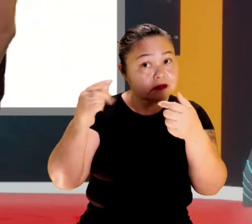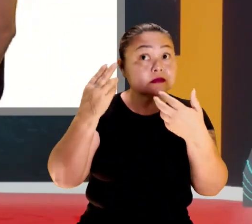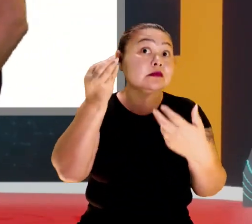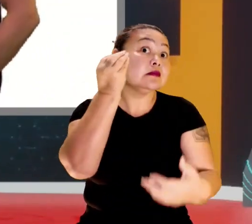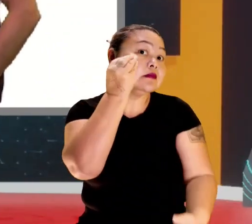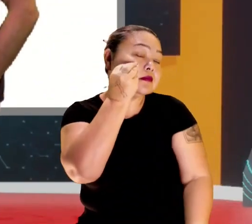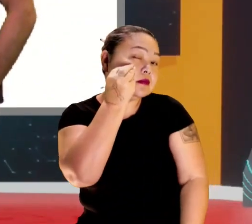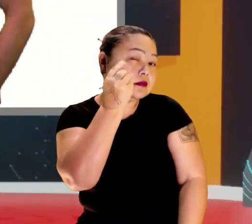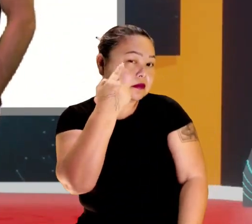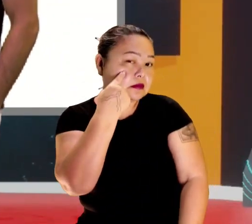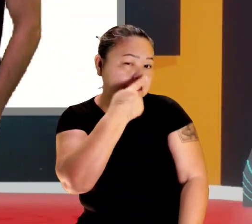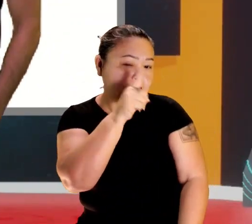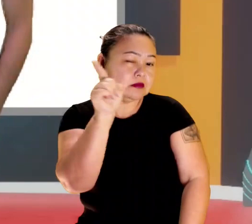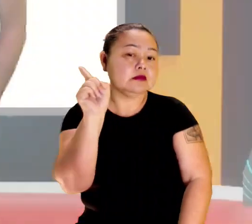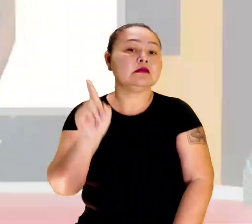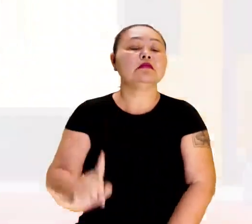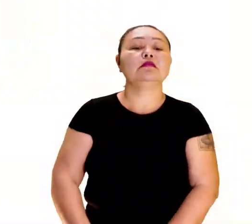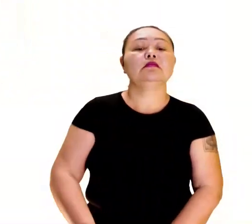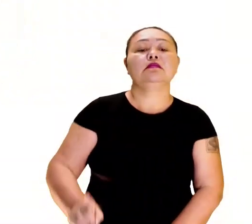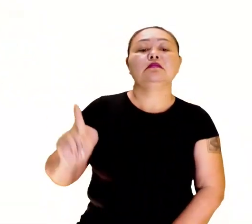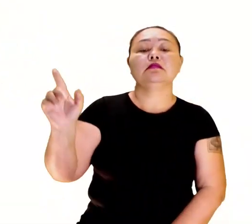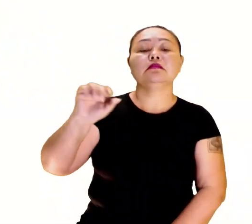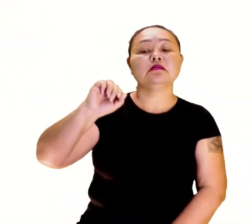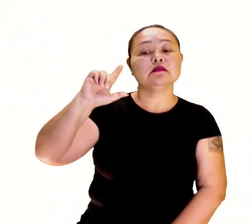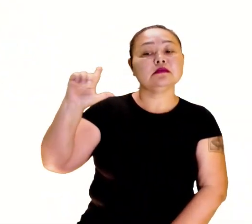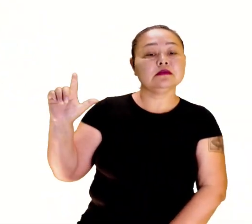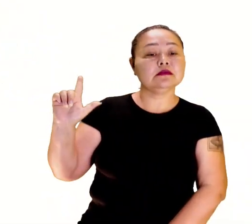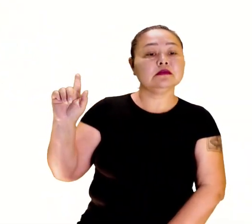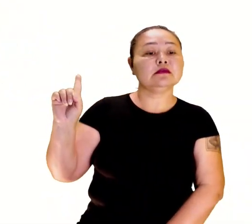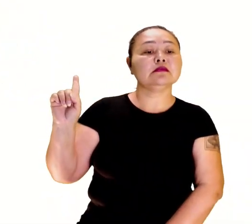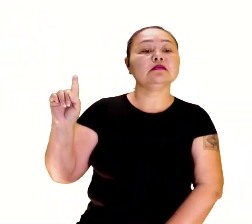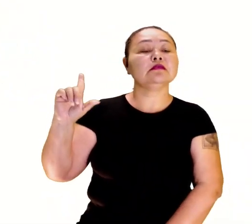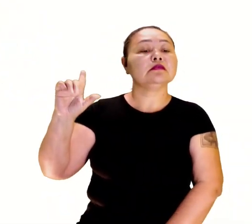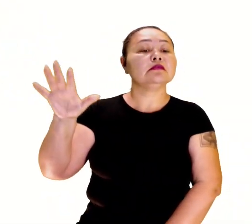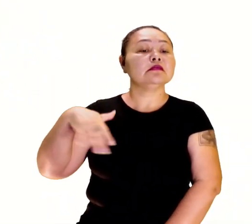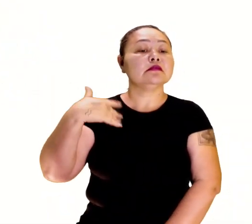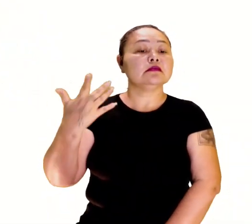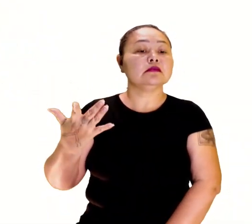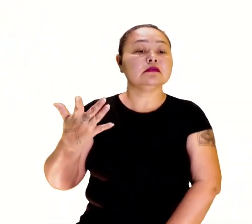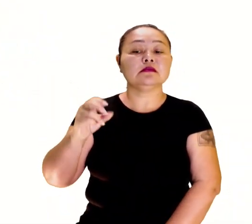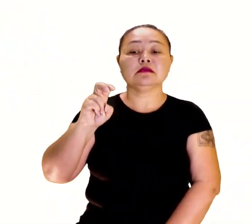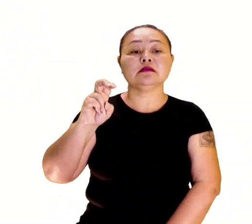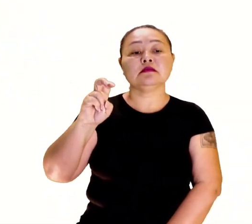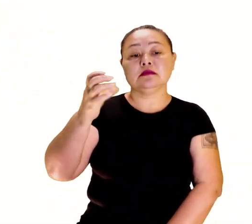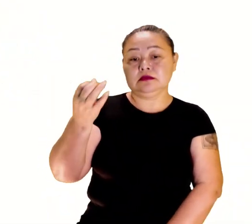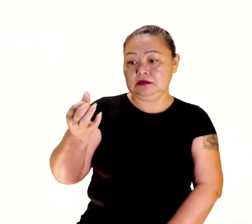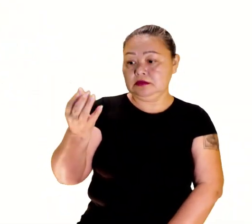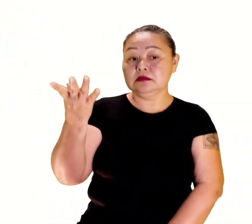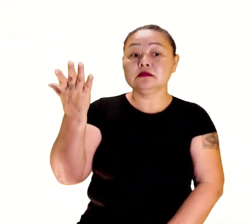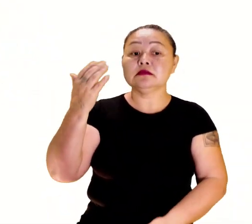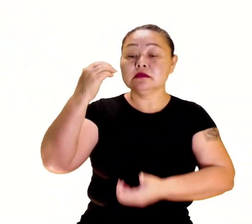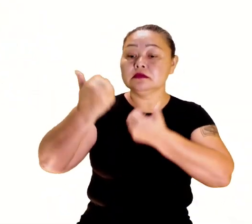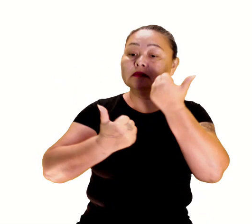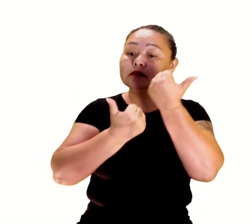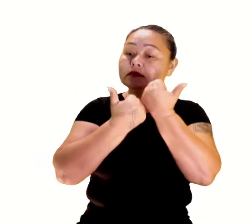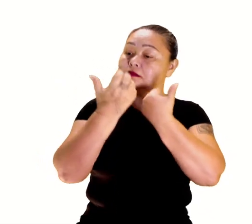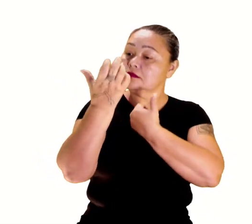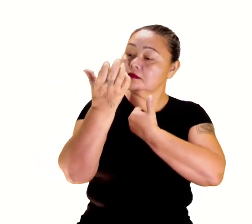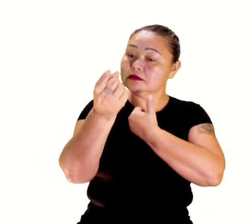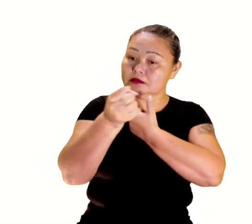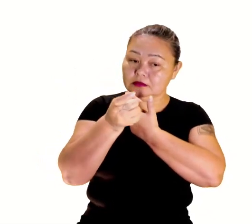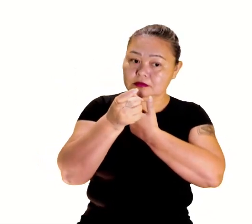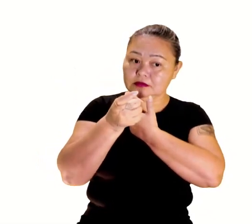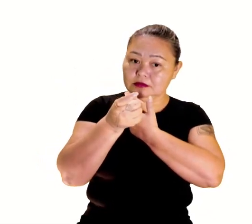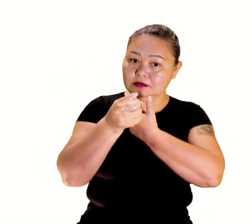Vamos tirar a prova real? Vamos lá? Então, na telinha, vamos resolver? Então, quando a gente coloca o 6 no lugar do x, olha lá,